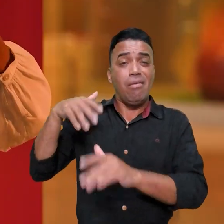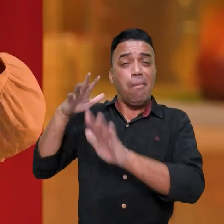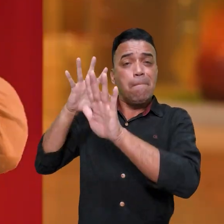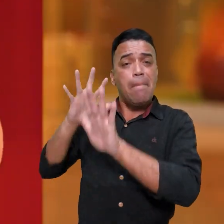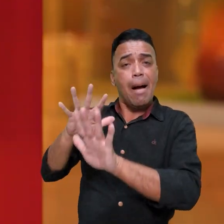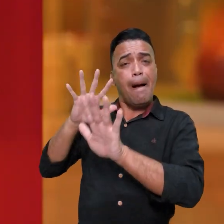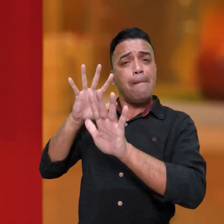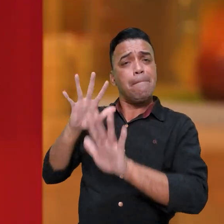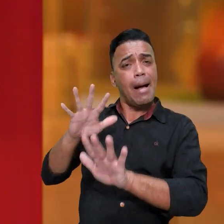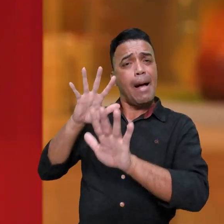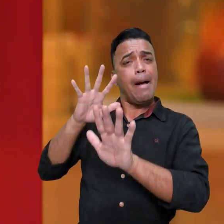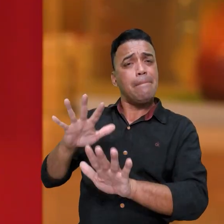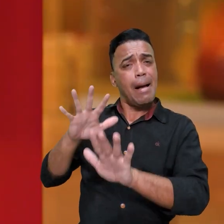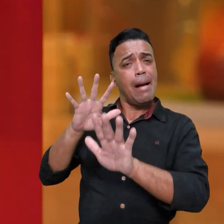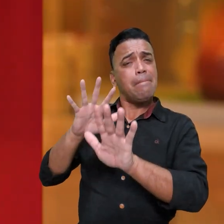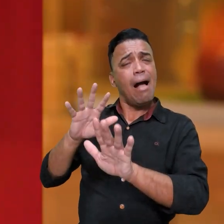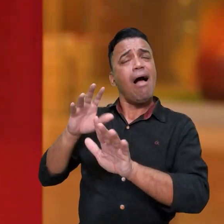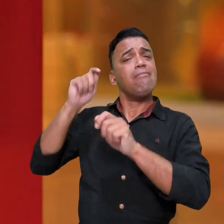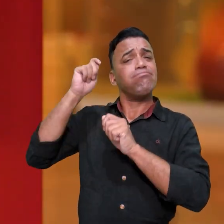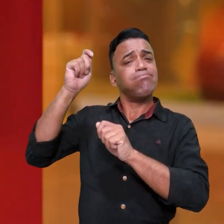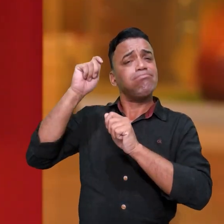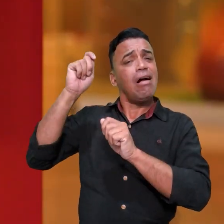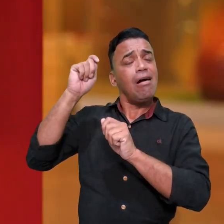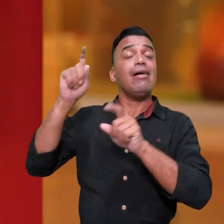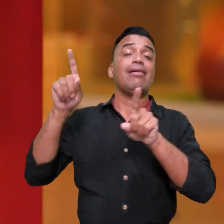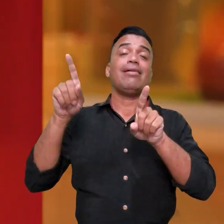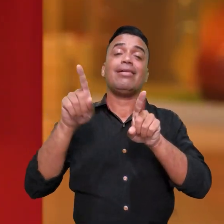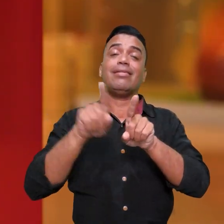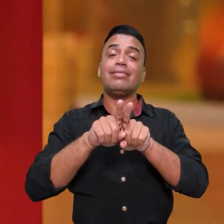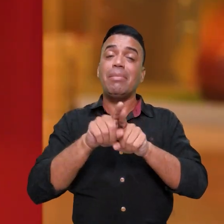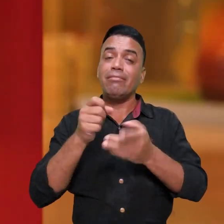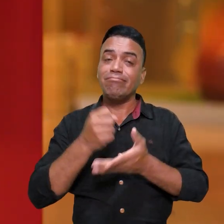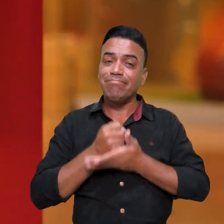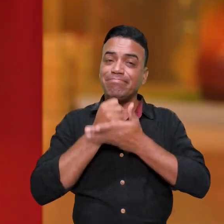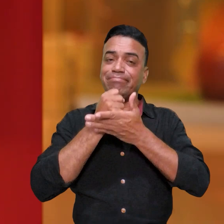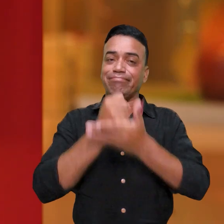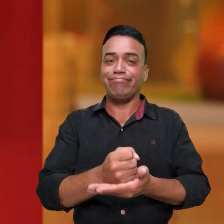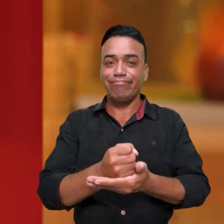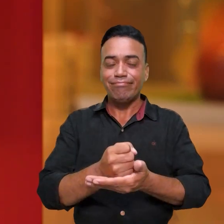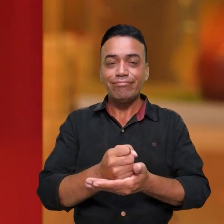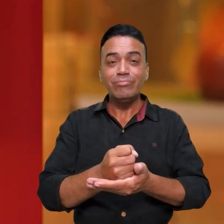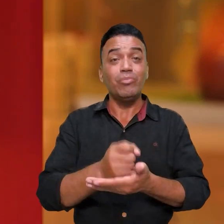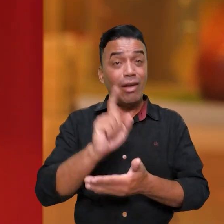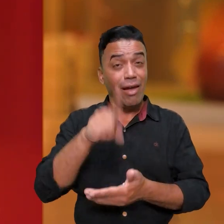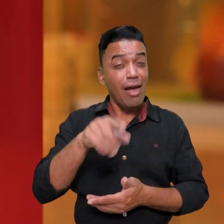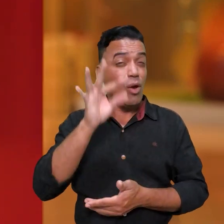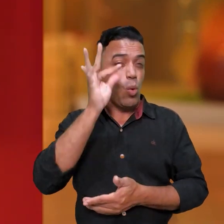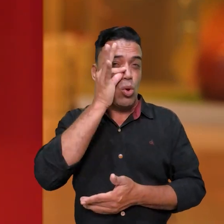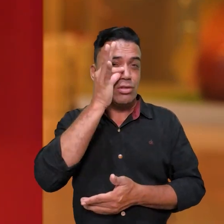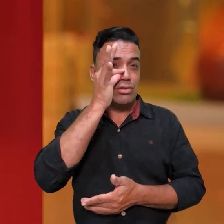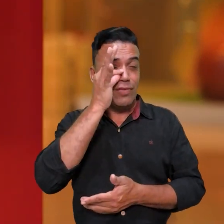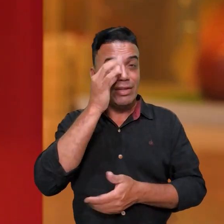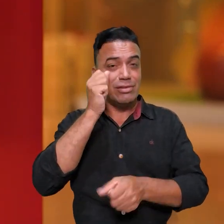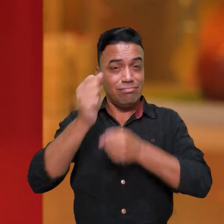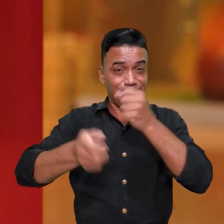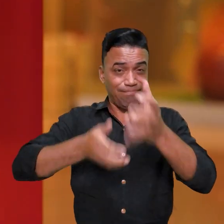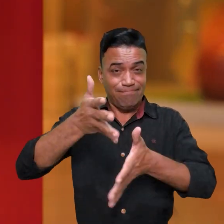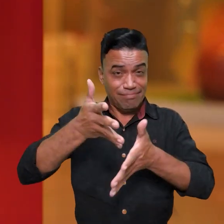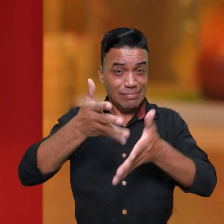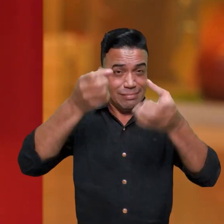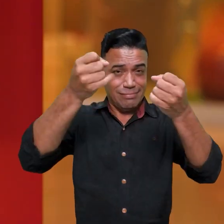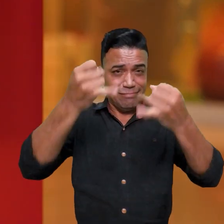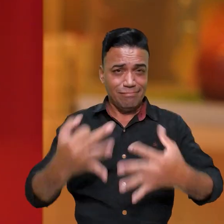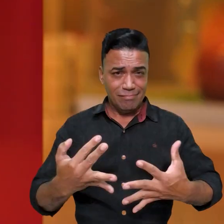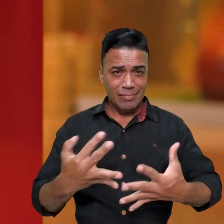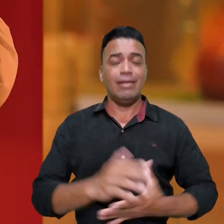andando nesse mundo submerso e também está ajudando. É isso que ela faz, é o que ela diz. Então,